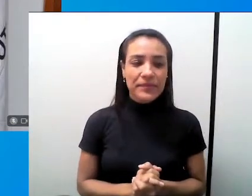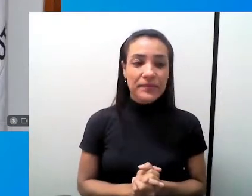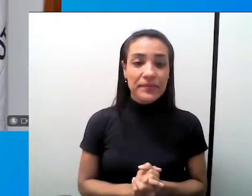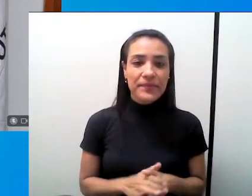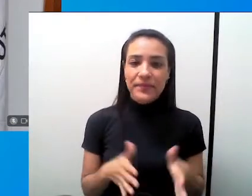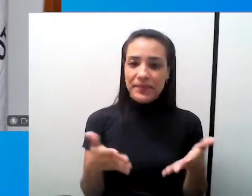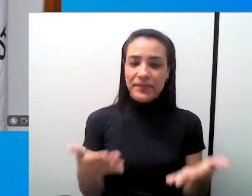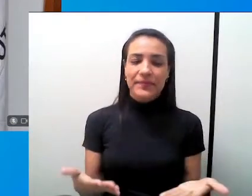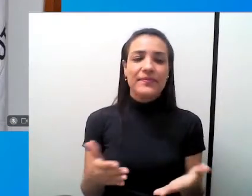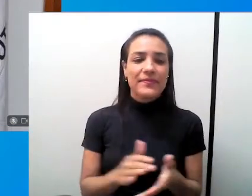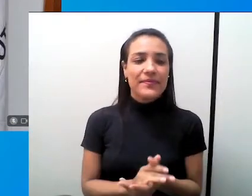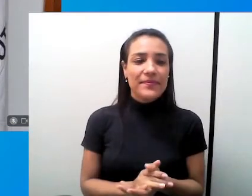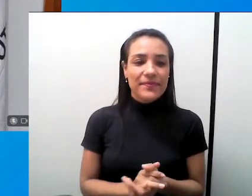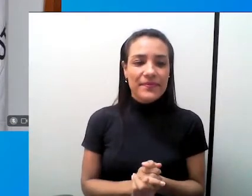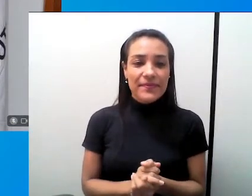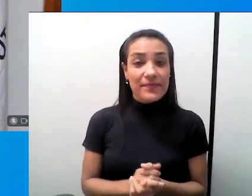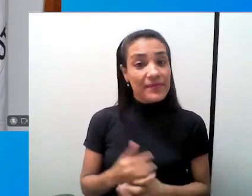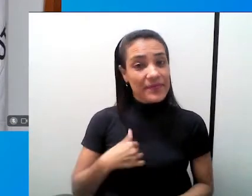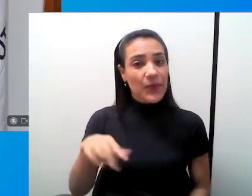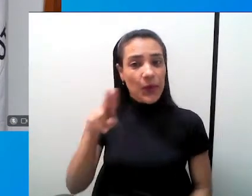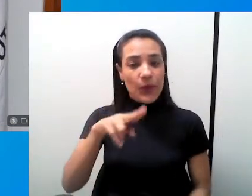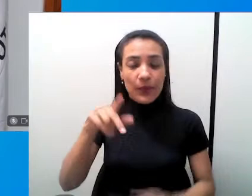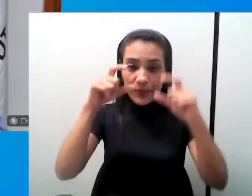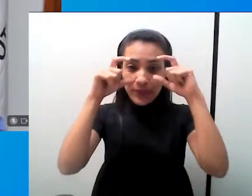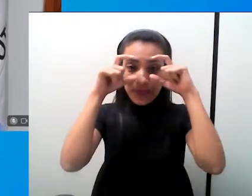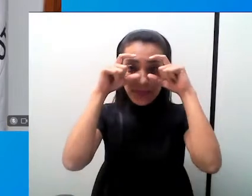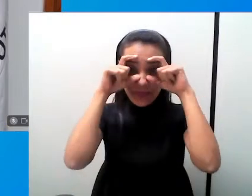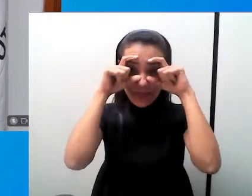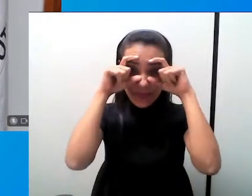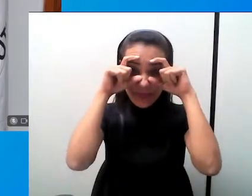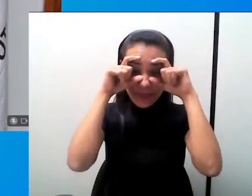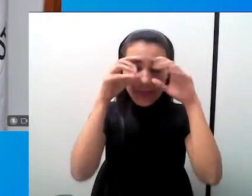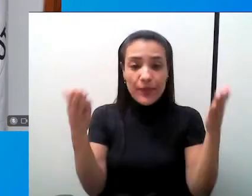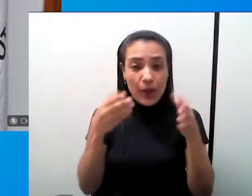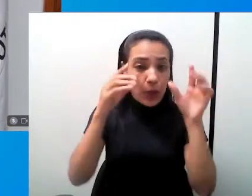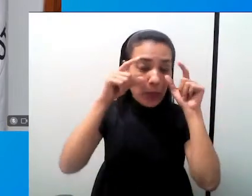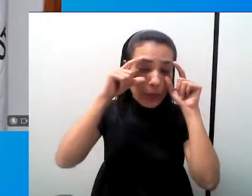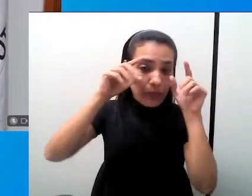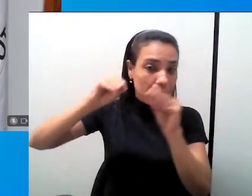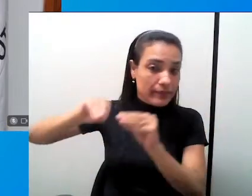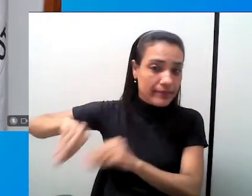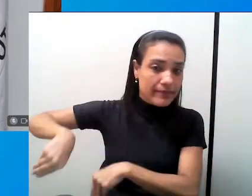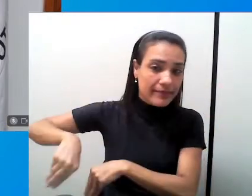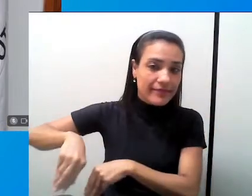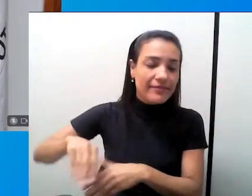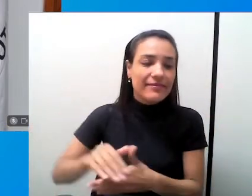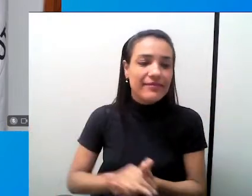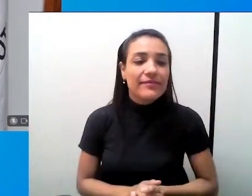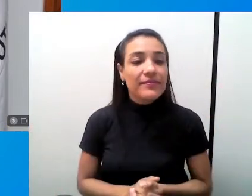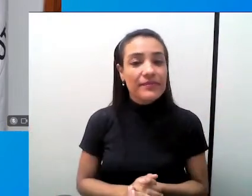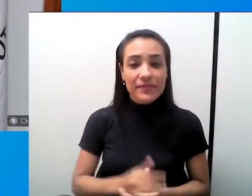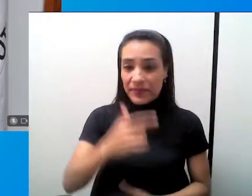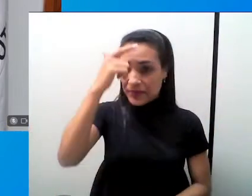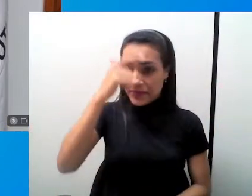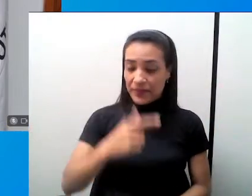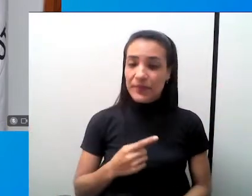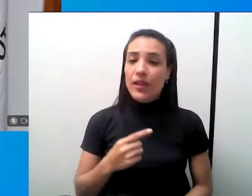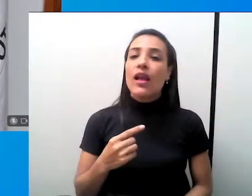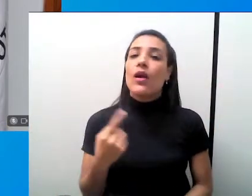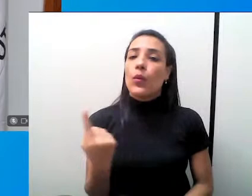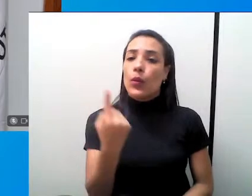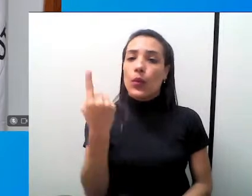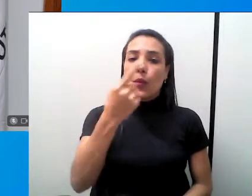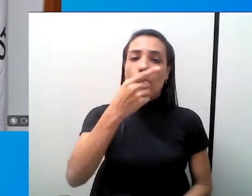Então, vamos lá. Eu estava de óculos. Tirei o óculos. Então, eu tenho estatura mediana,